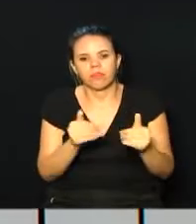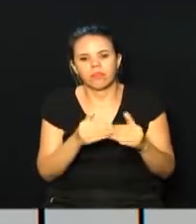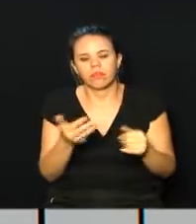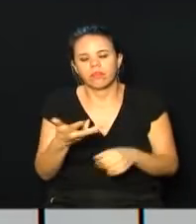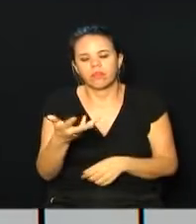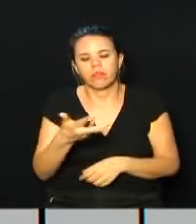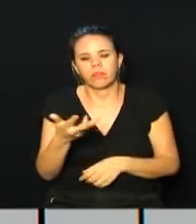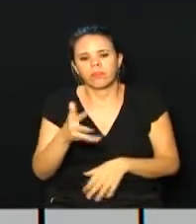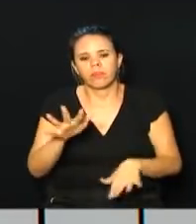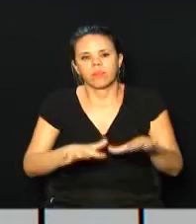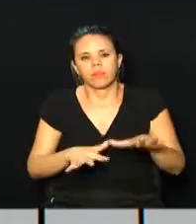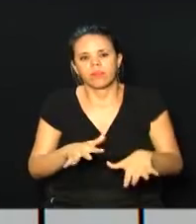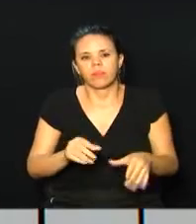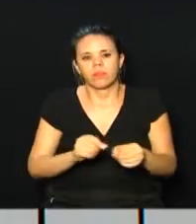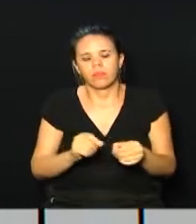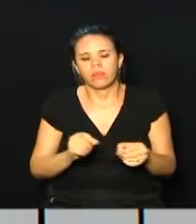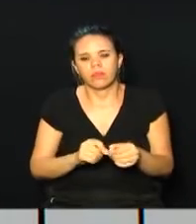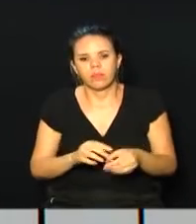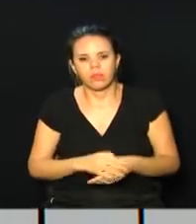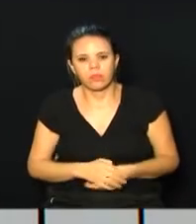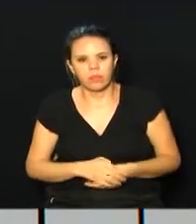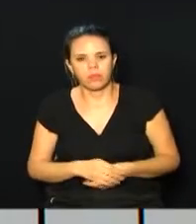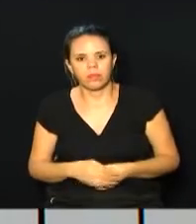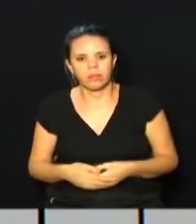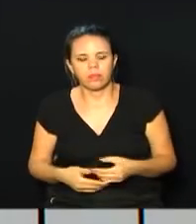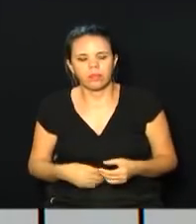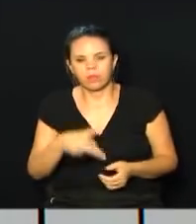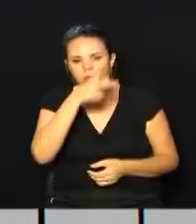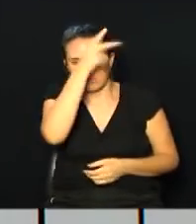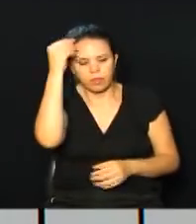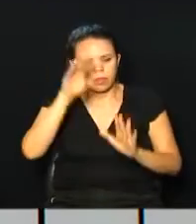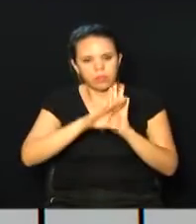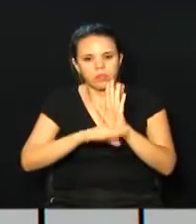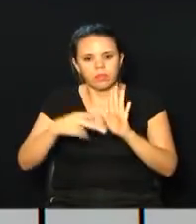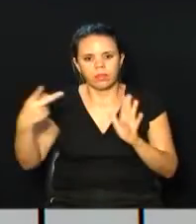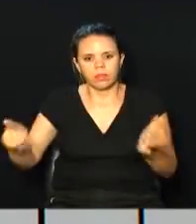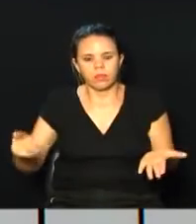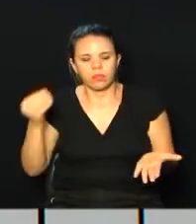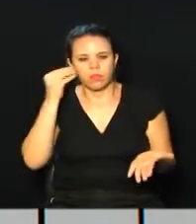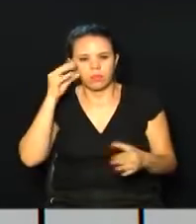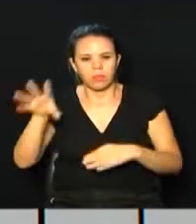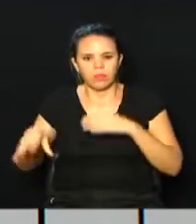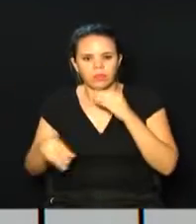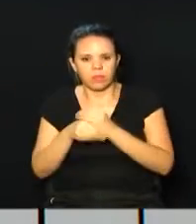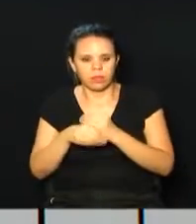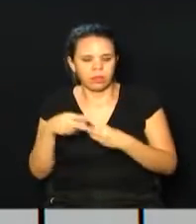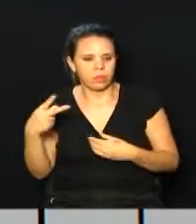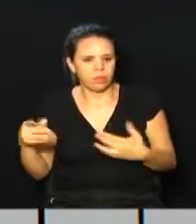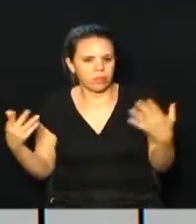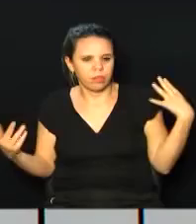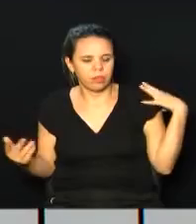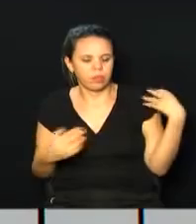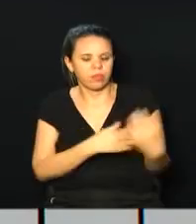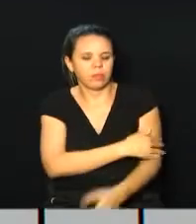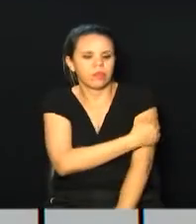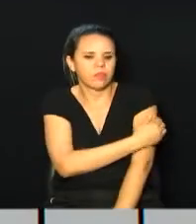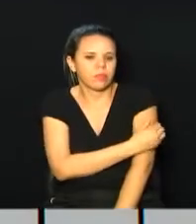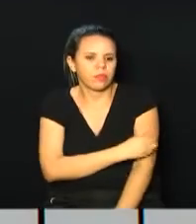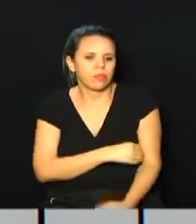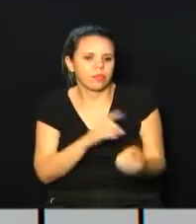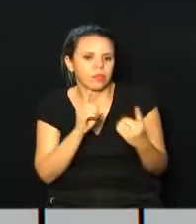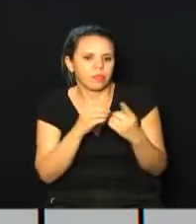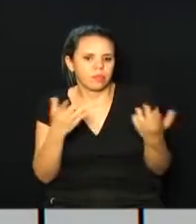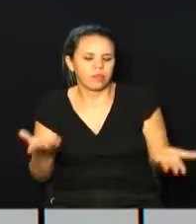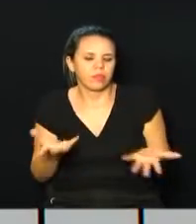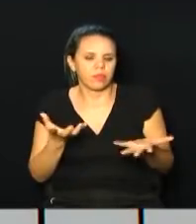agilidade, às vezes o que a gente faz a prefeitura tem a sua programação, é tentar incluir na programação esses atendimentos. E